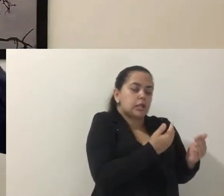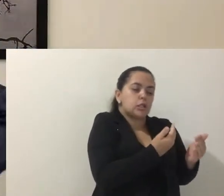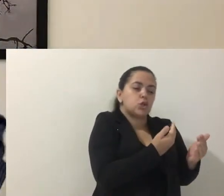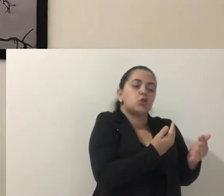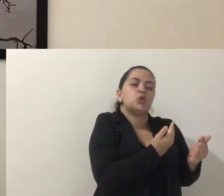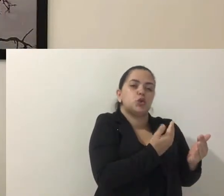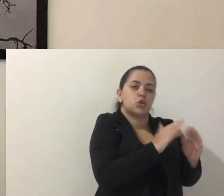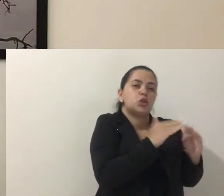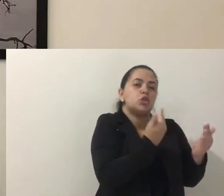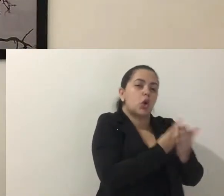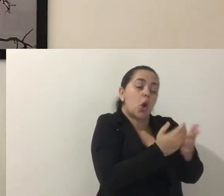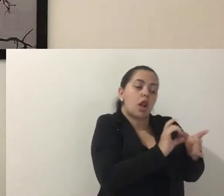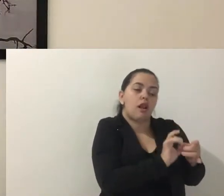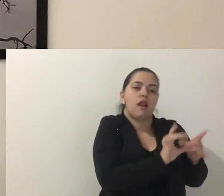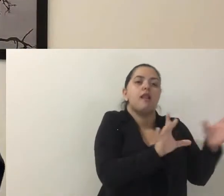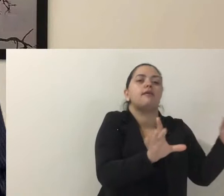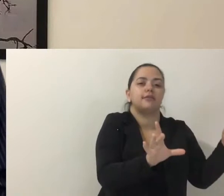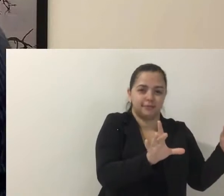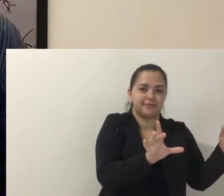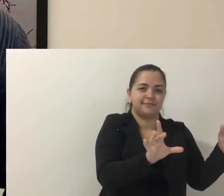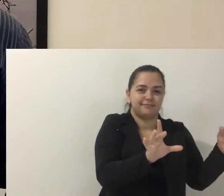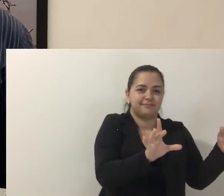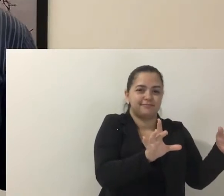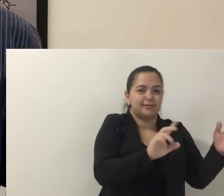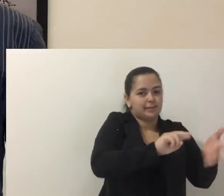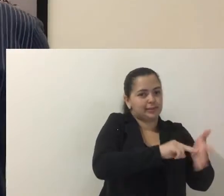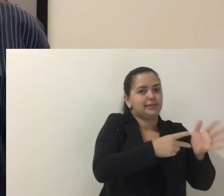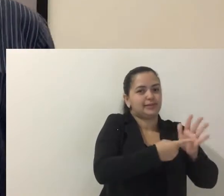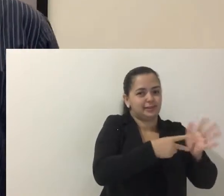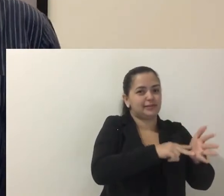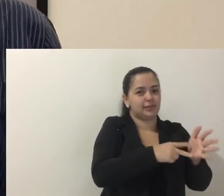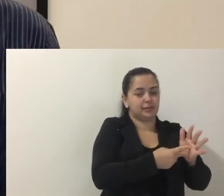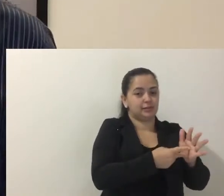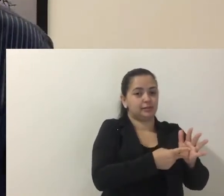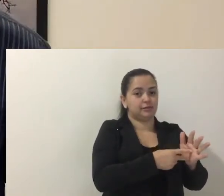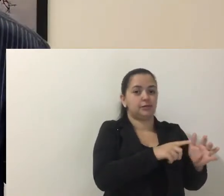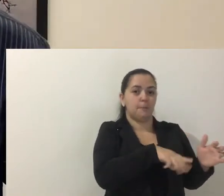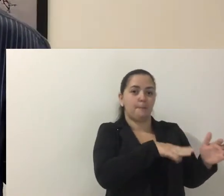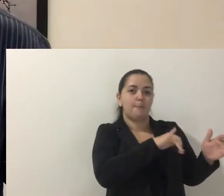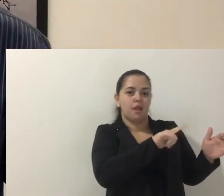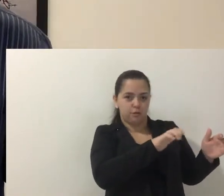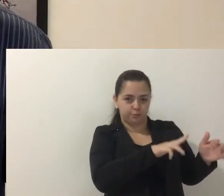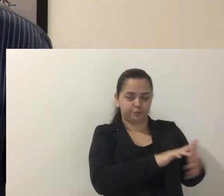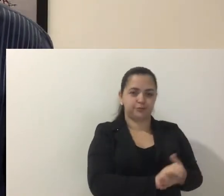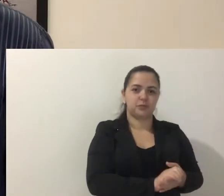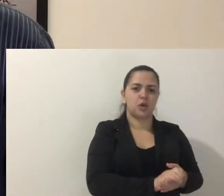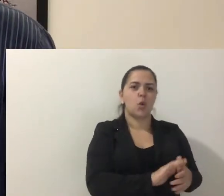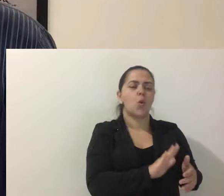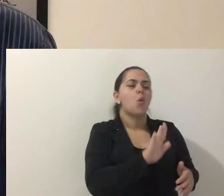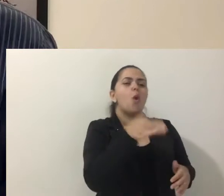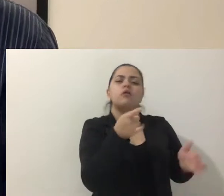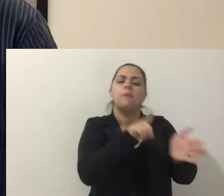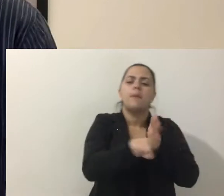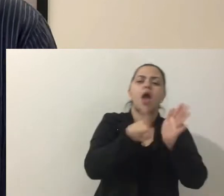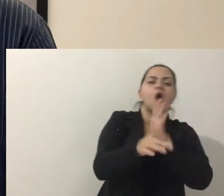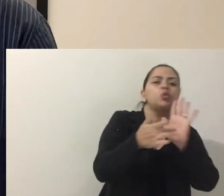em relação à interpretação, que era a escola de Hillel. Então, quando eles questionam Jesus, aqui no versículo